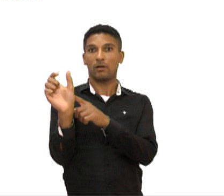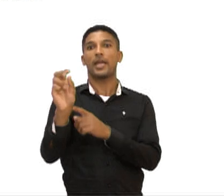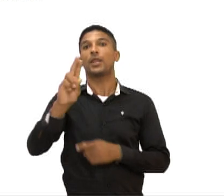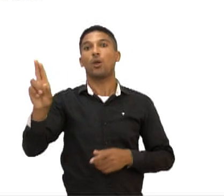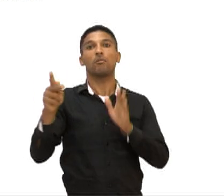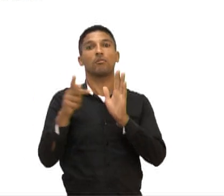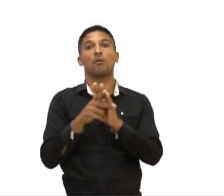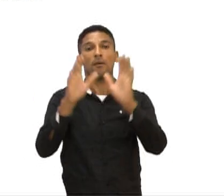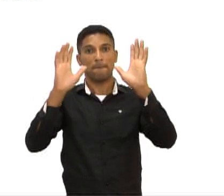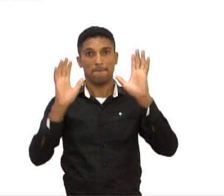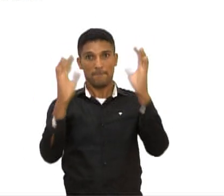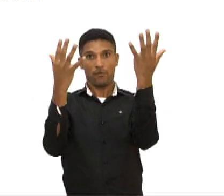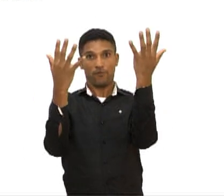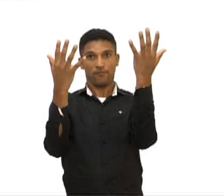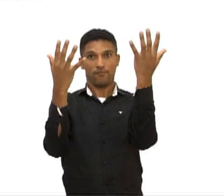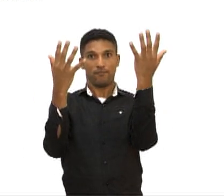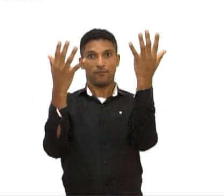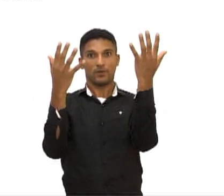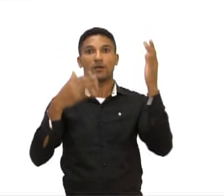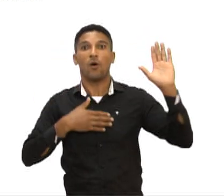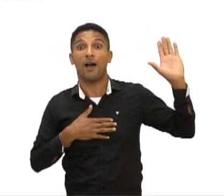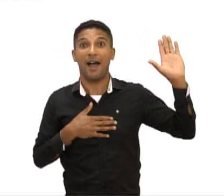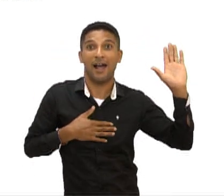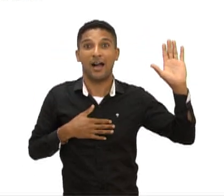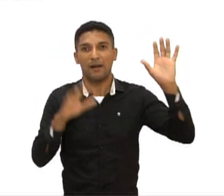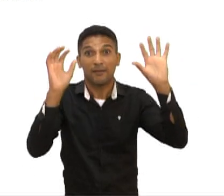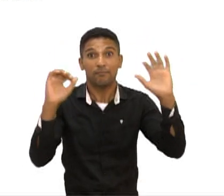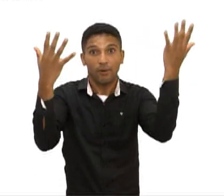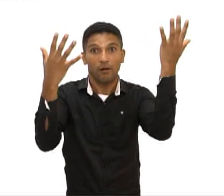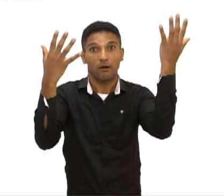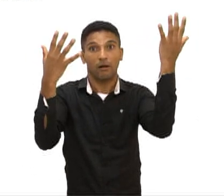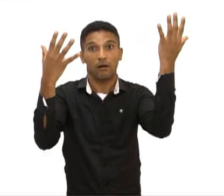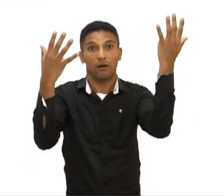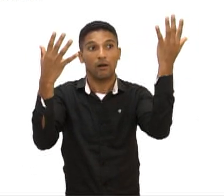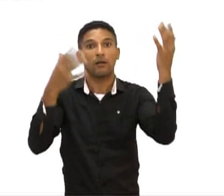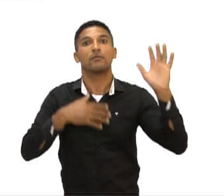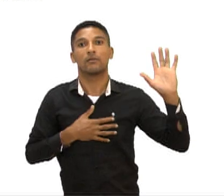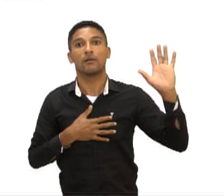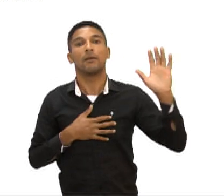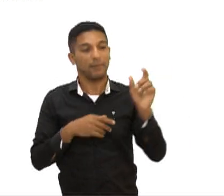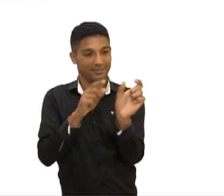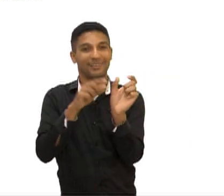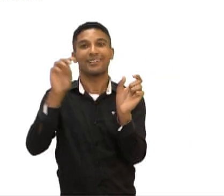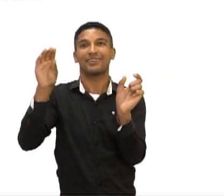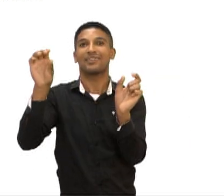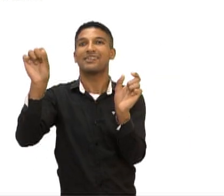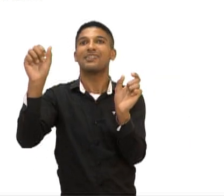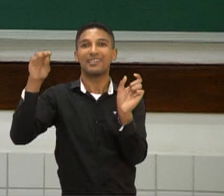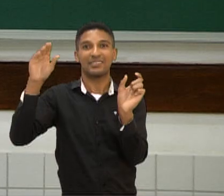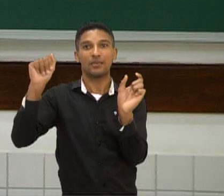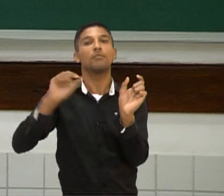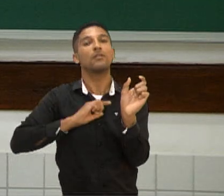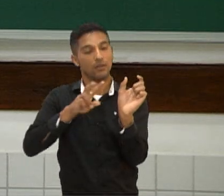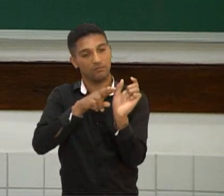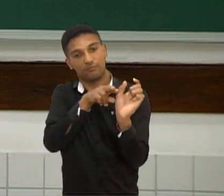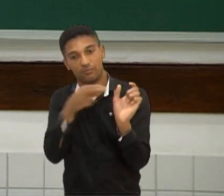bailes populares, urbanos e rurais. Também é sinônimo de pagode, arrastapé e